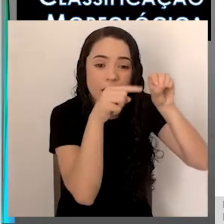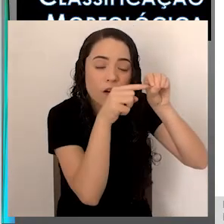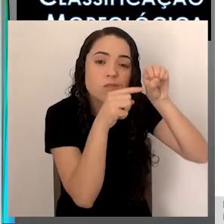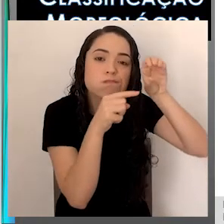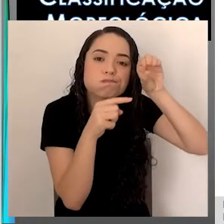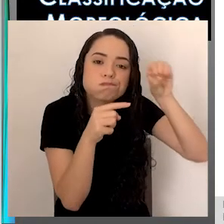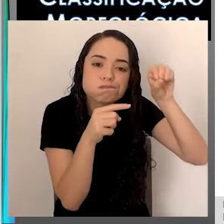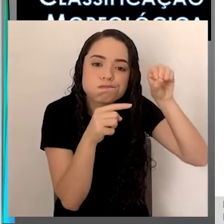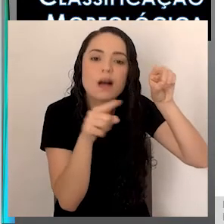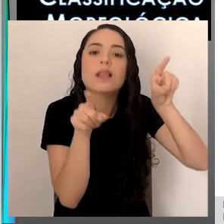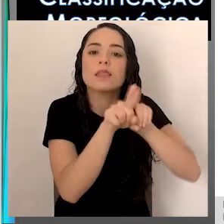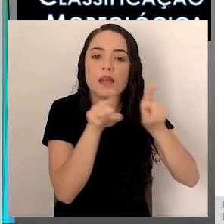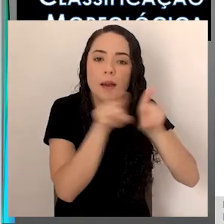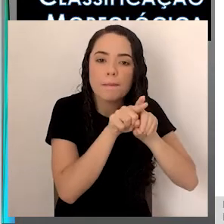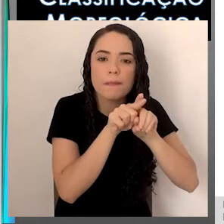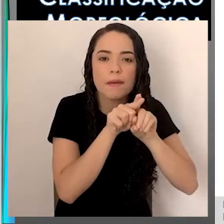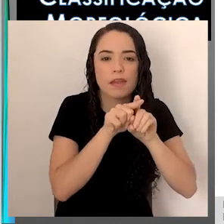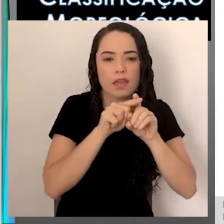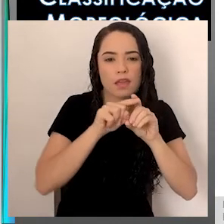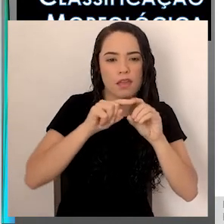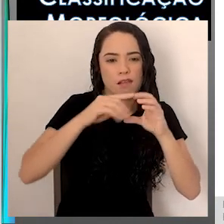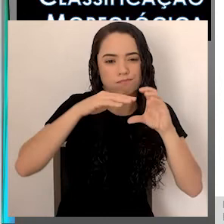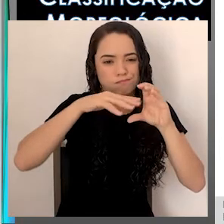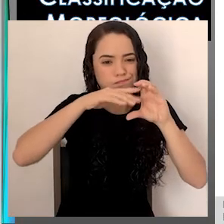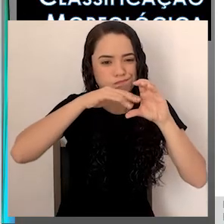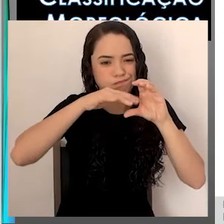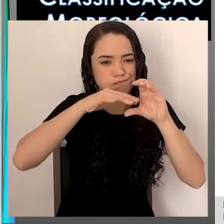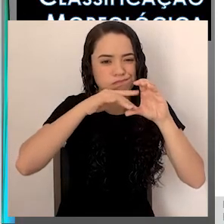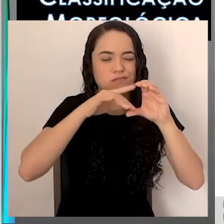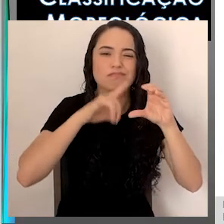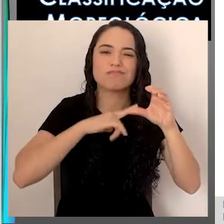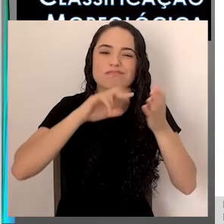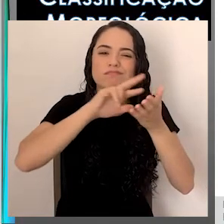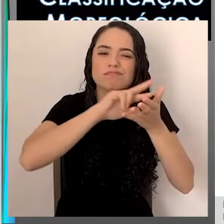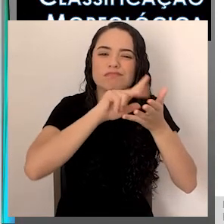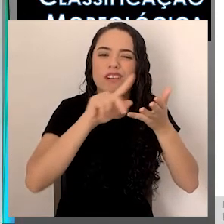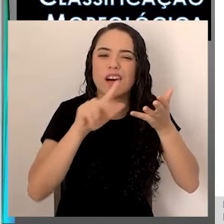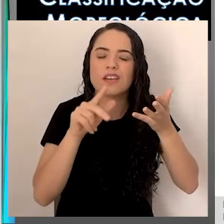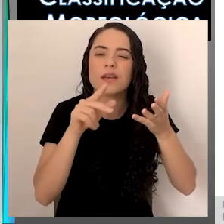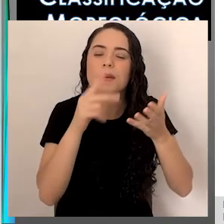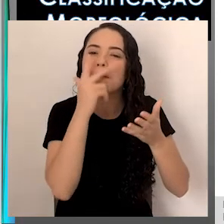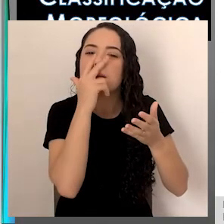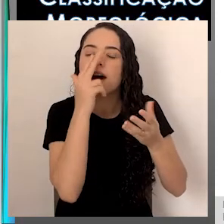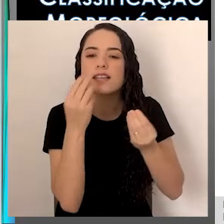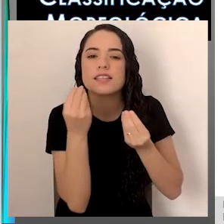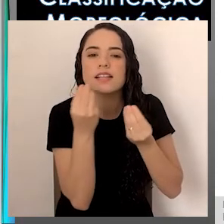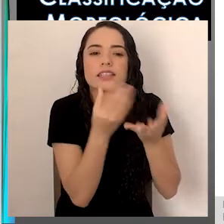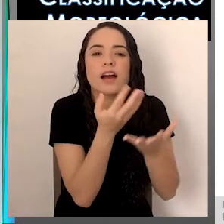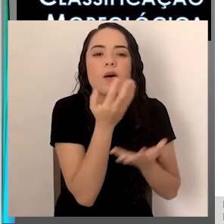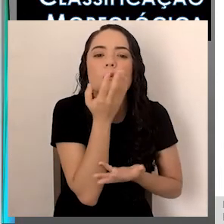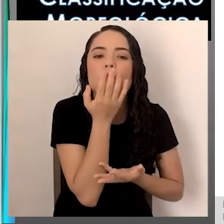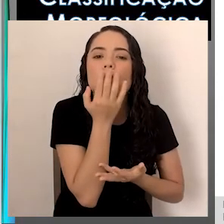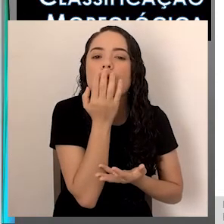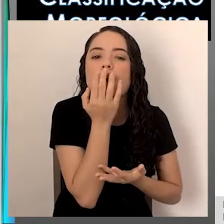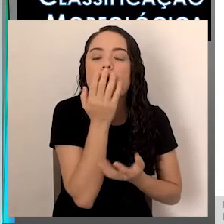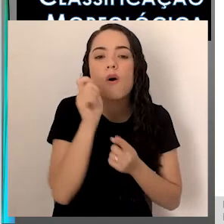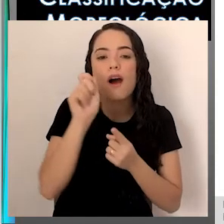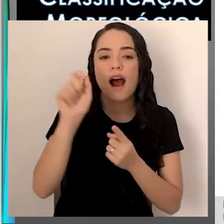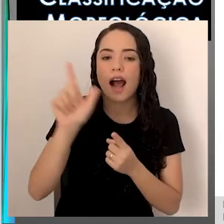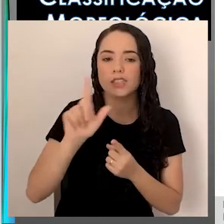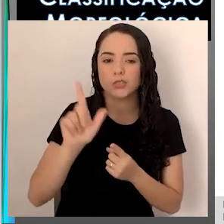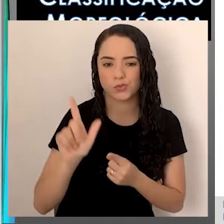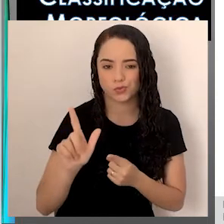núcleo arredondado, retículo endoplasmático granular abundante e grânulos dizimógenos, conferindo-lhe uma